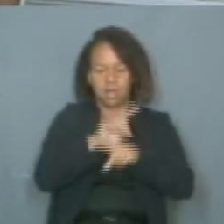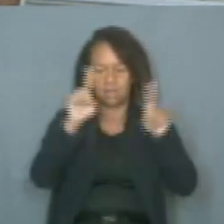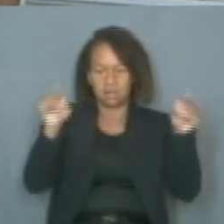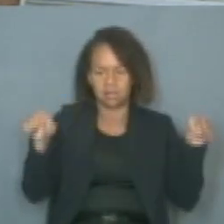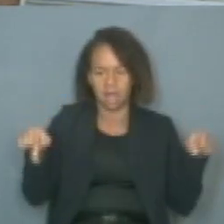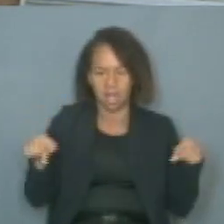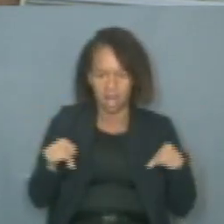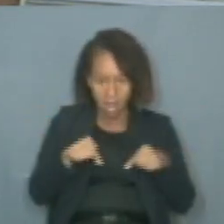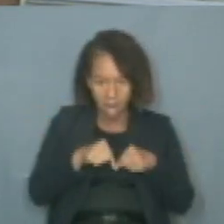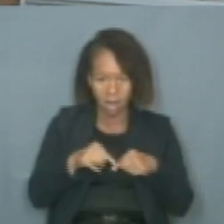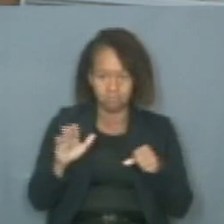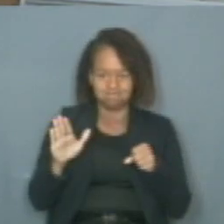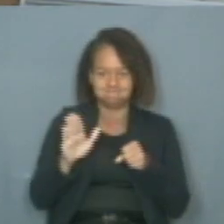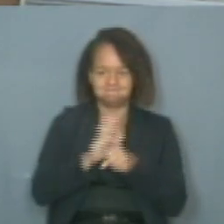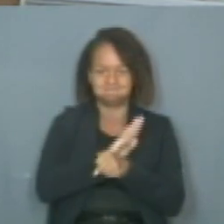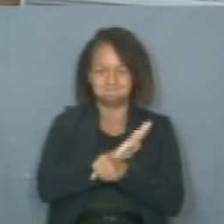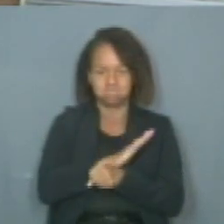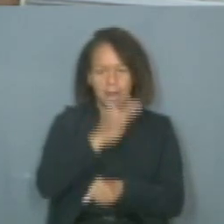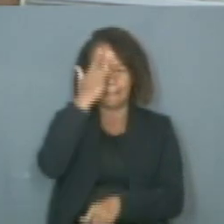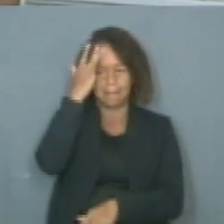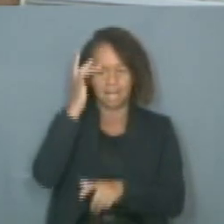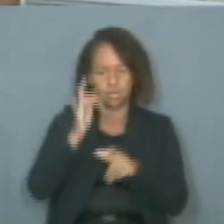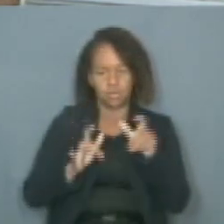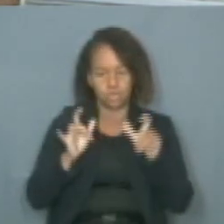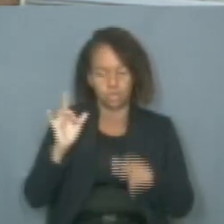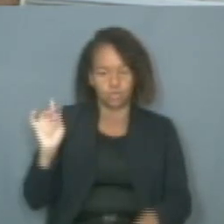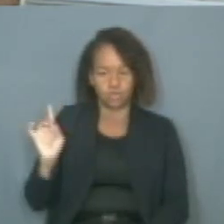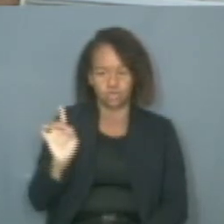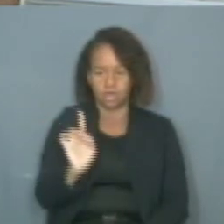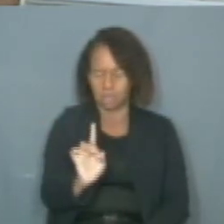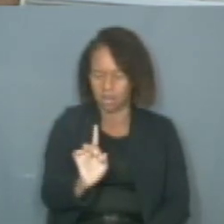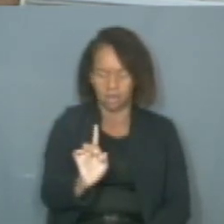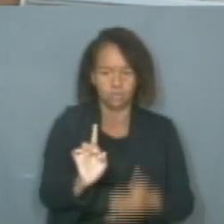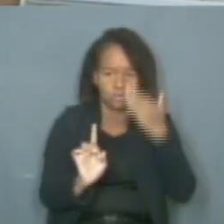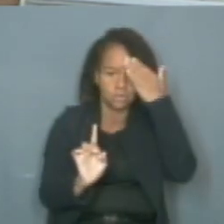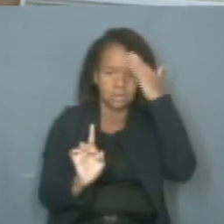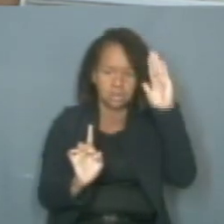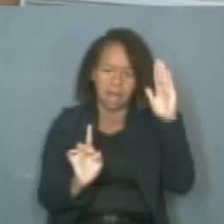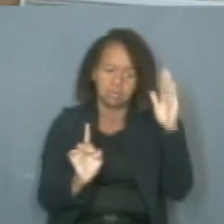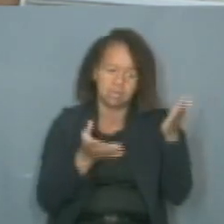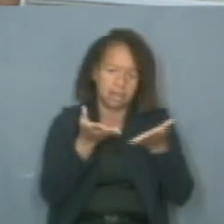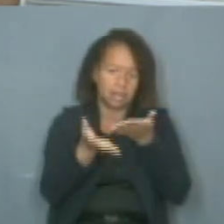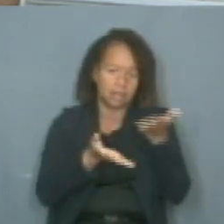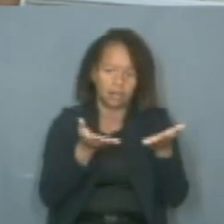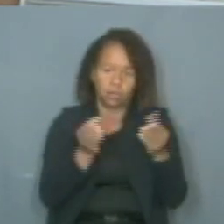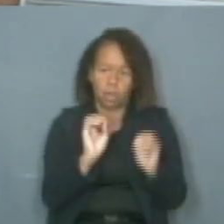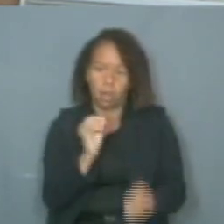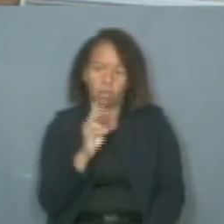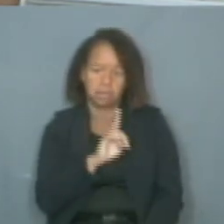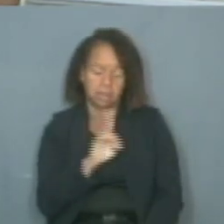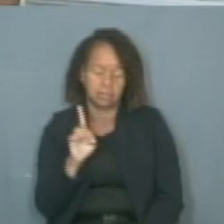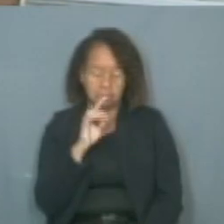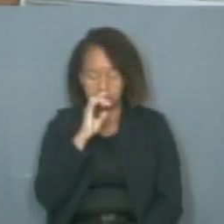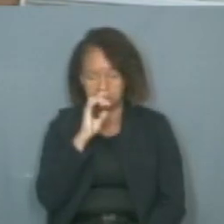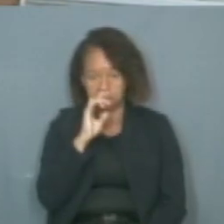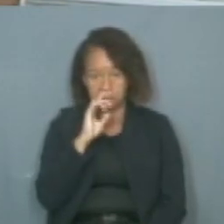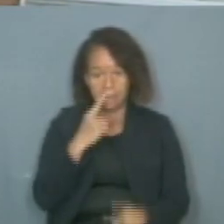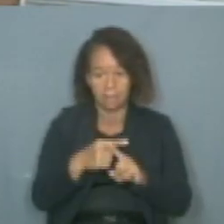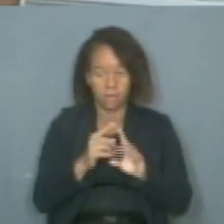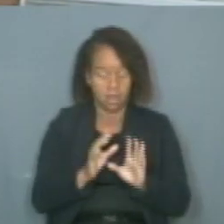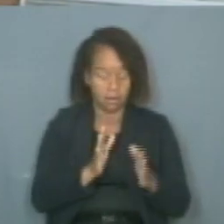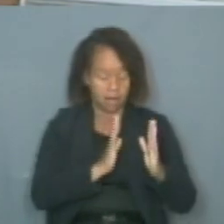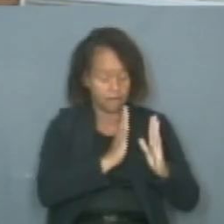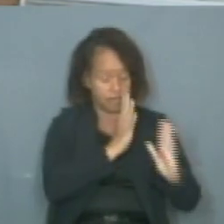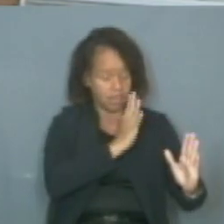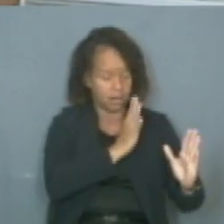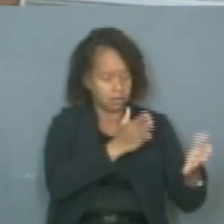sala completamente lotada, as pessoas chegam lá, sequer sabem se vão ser atendidos, porque uma parte da fila